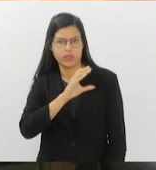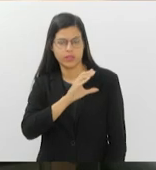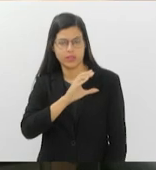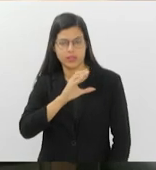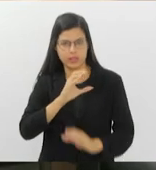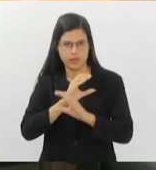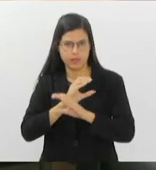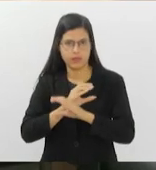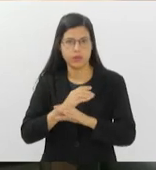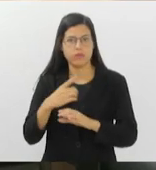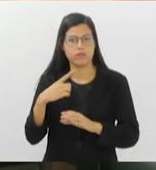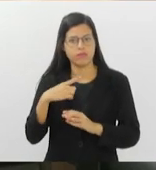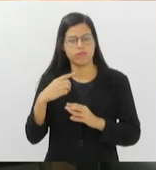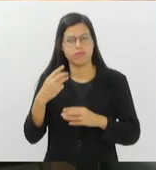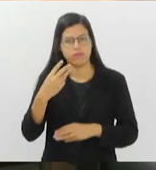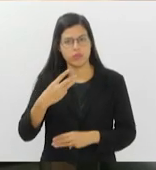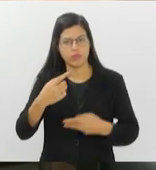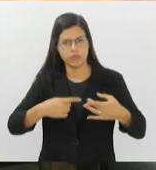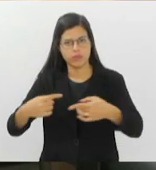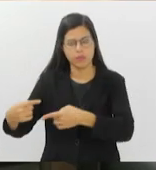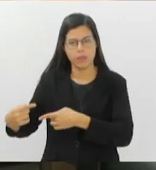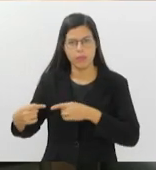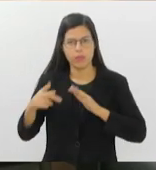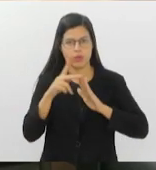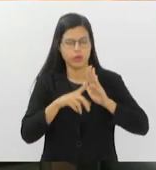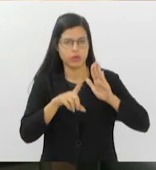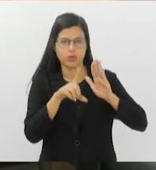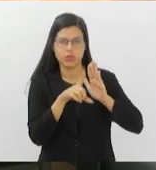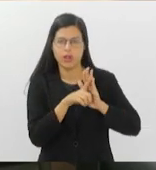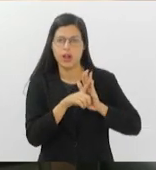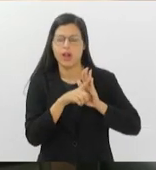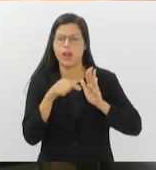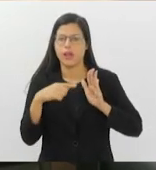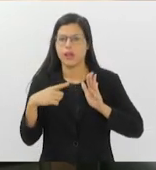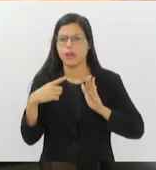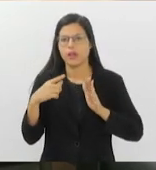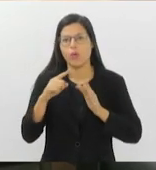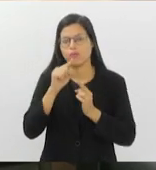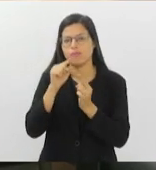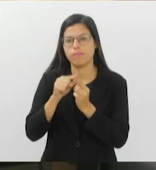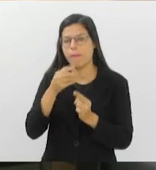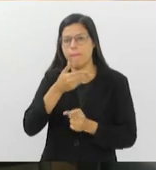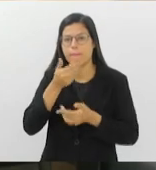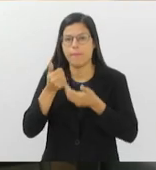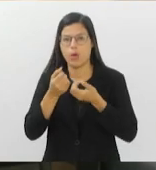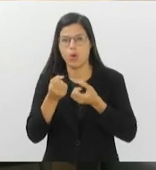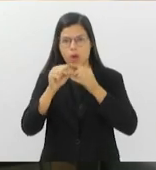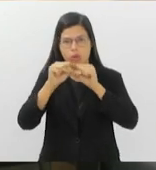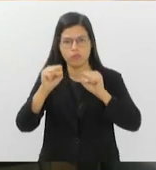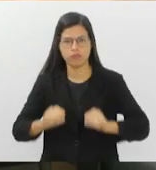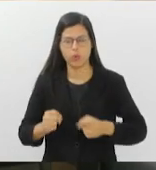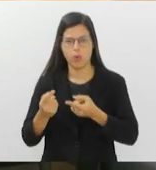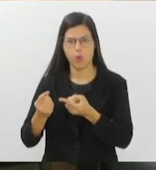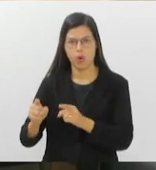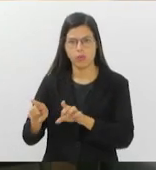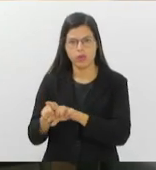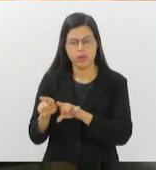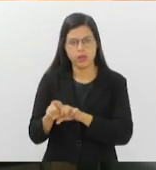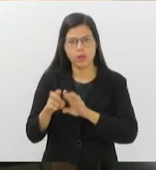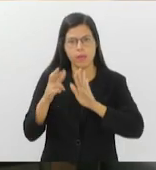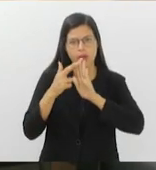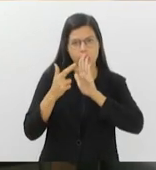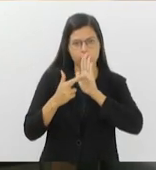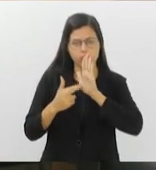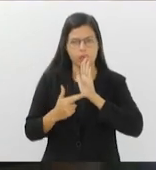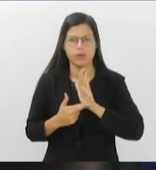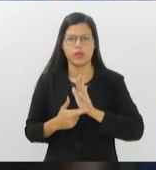de lei do deputado Carlos Mink, que têm o objetivo de melhorar os sistemas de prevenção e combate e a regulamentação do trabalho dos